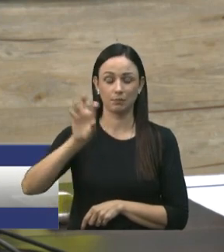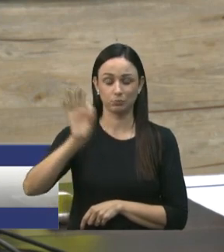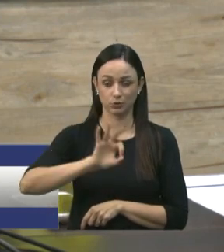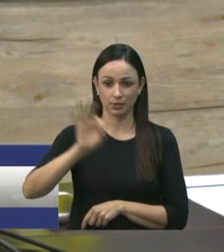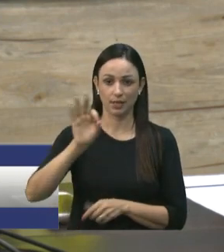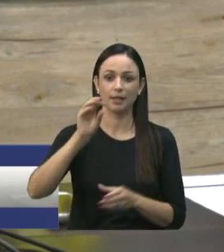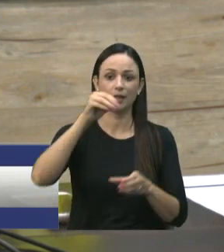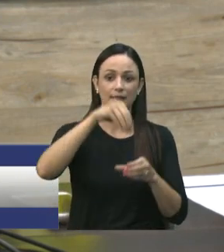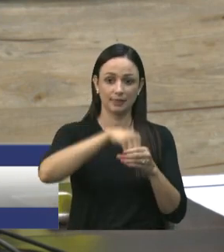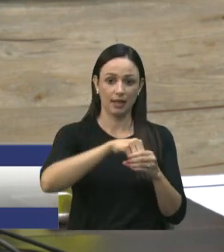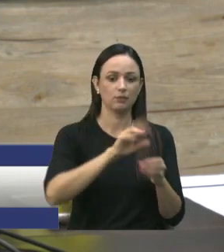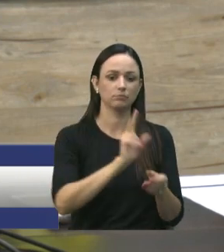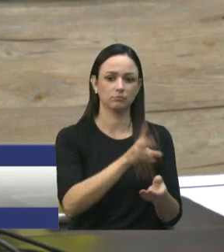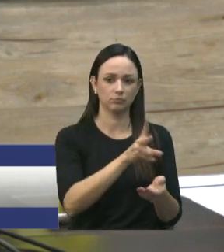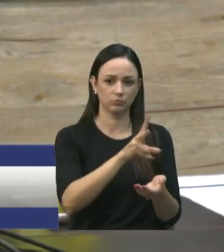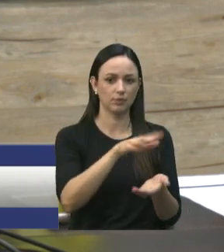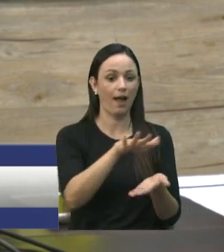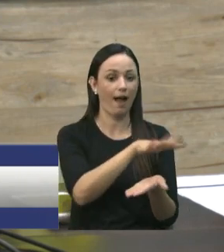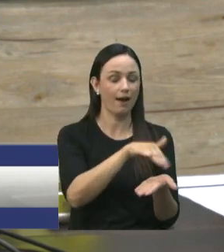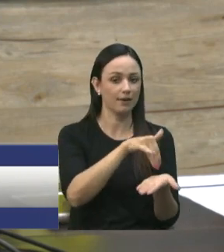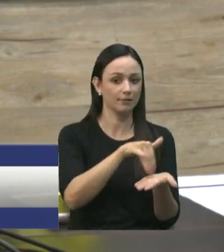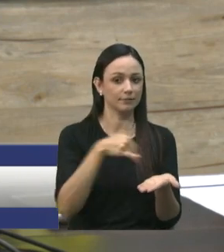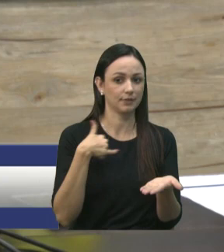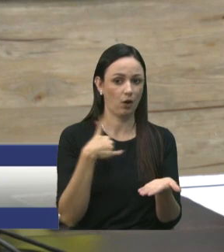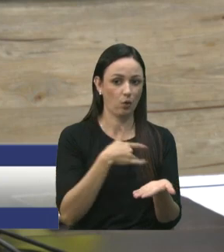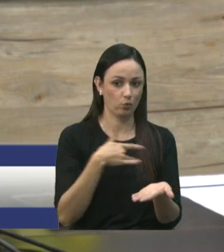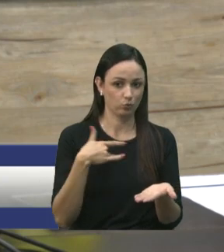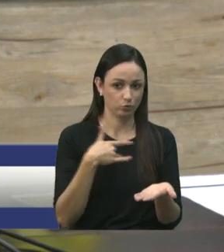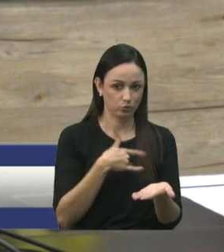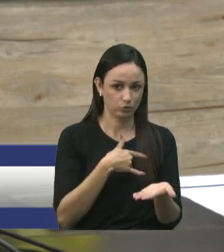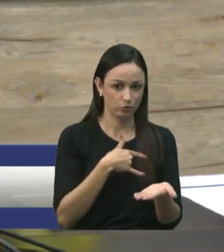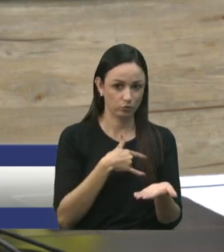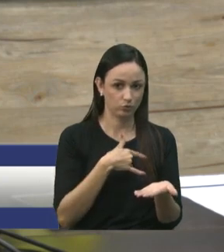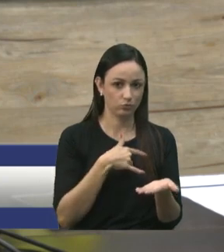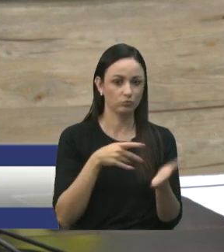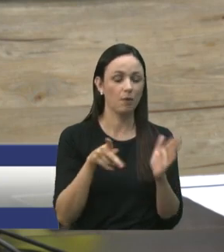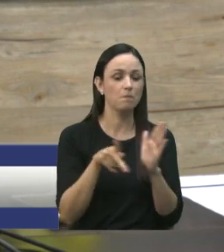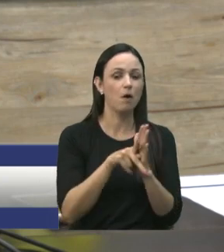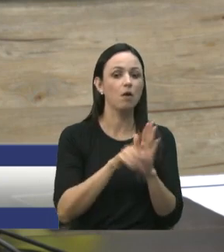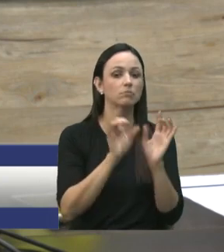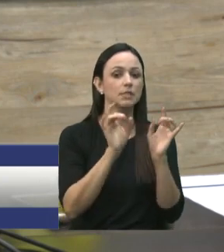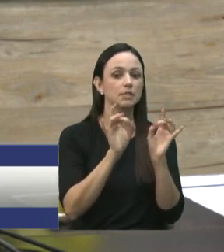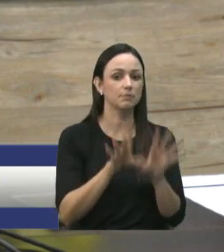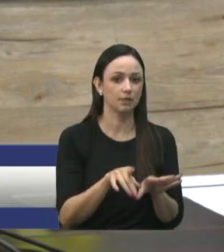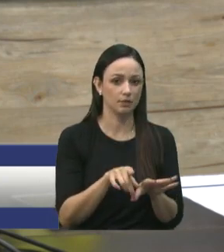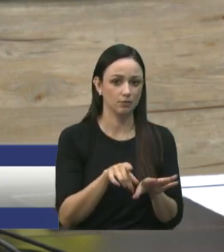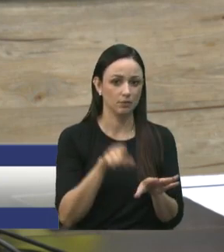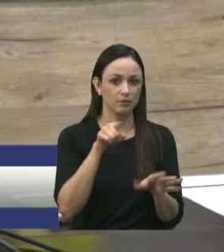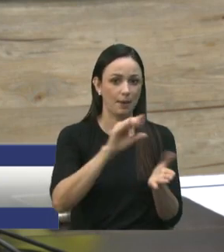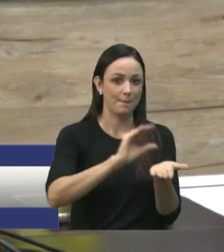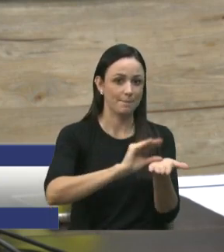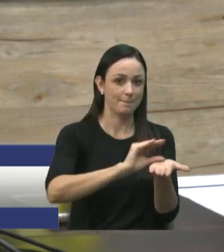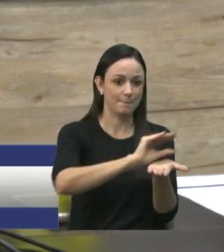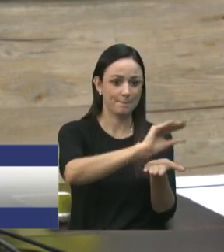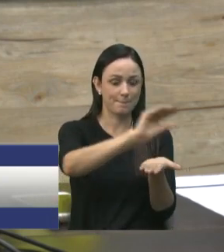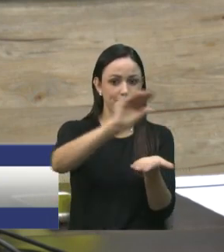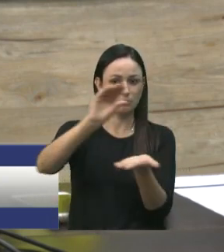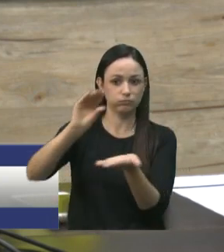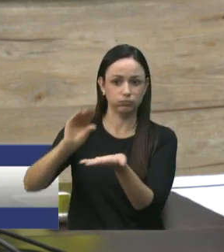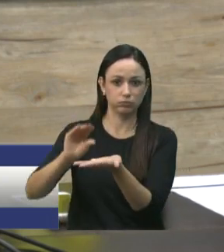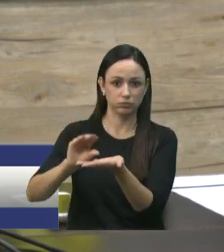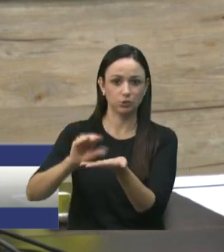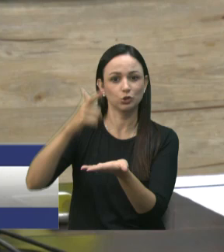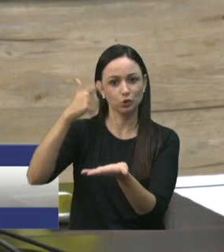dentro da própria saúde com uma ação específica. Vocês vão tirar da saúde e colocá-la na